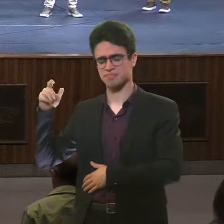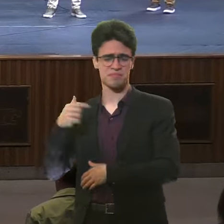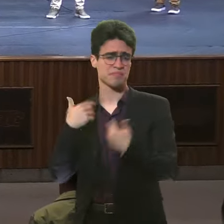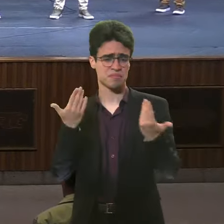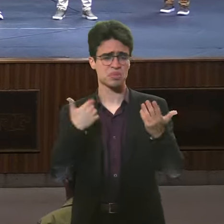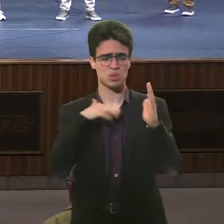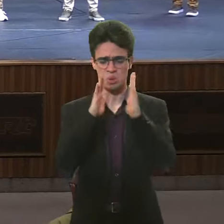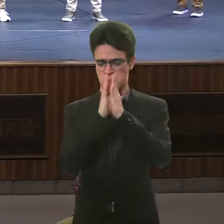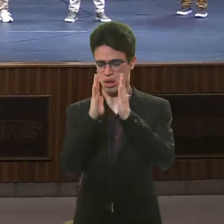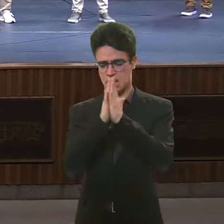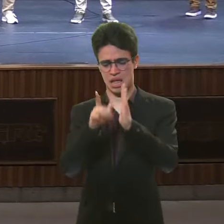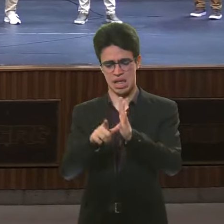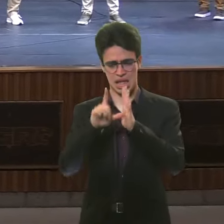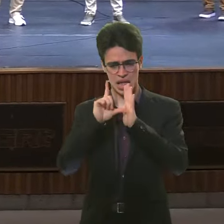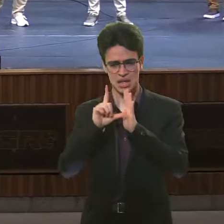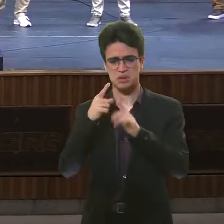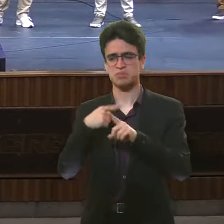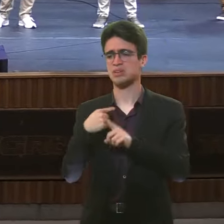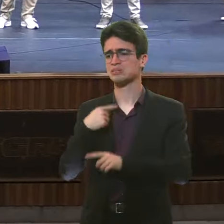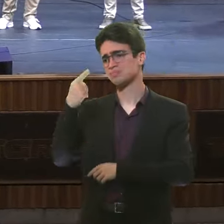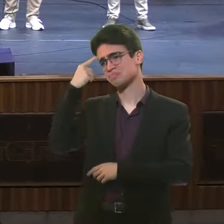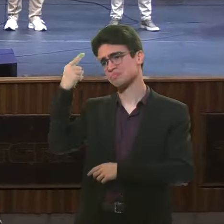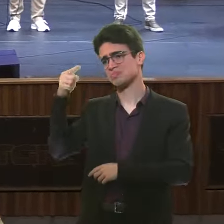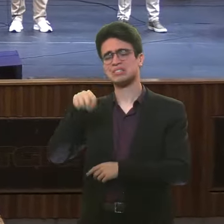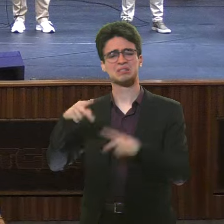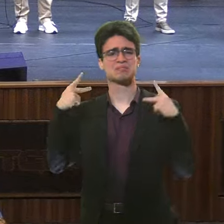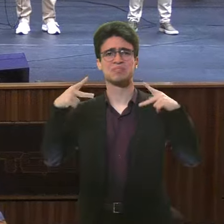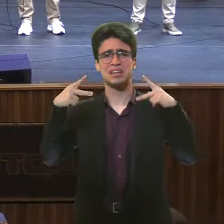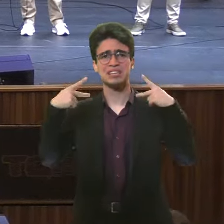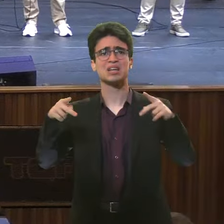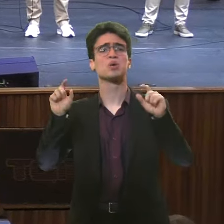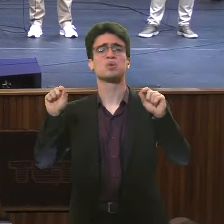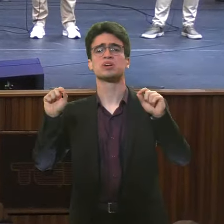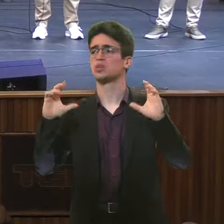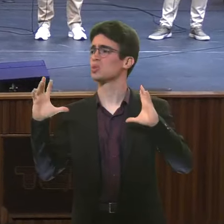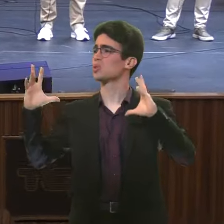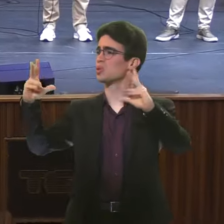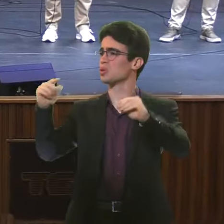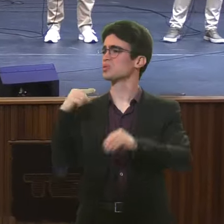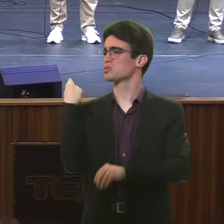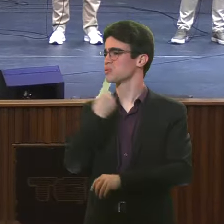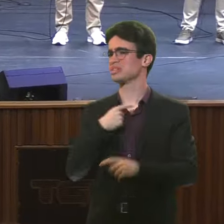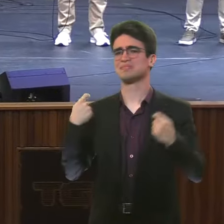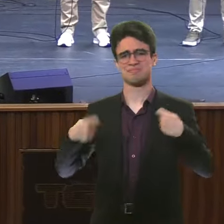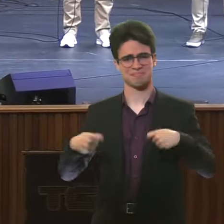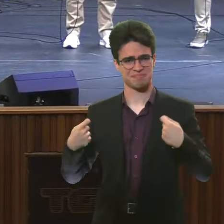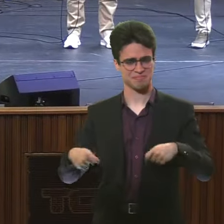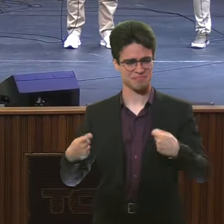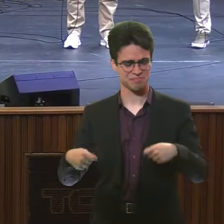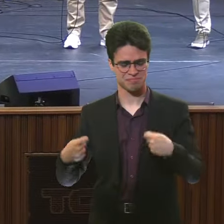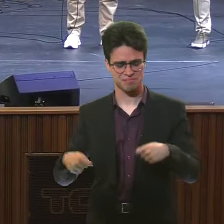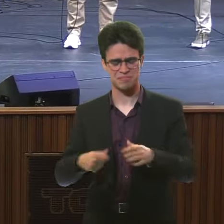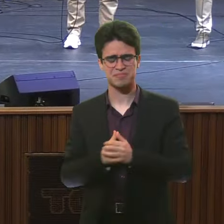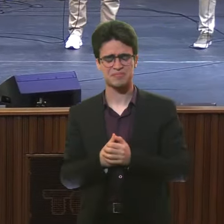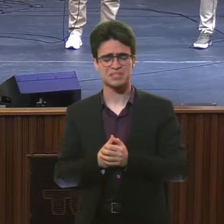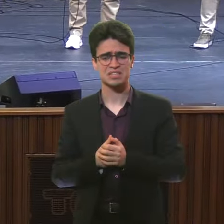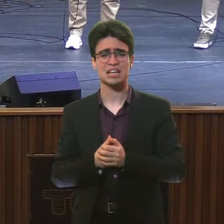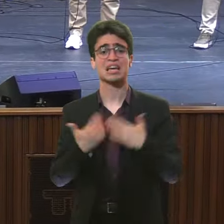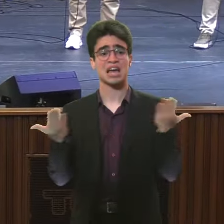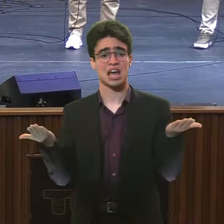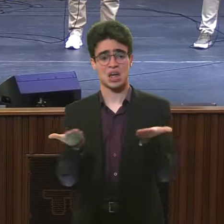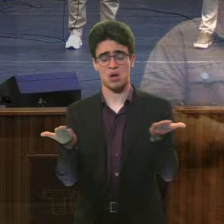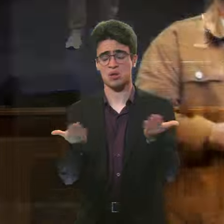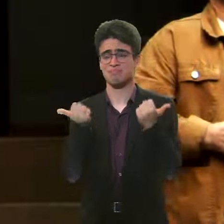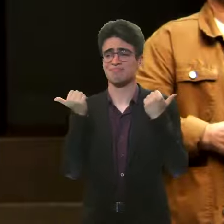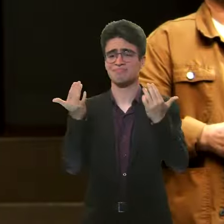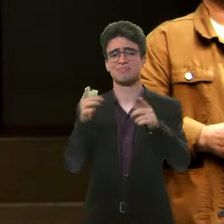todos nós aqui, porque eu acho que essa é uma mensagem que todos nós precisamos carregar no coração, eu quero dar a